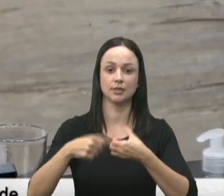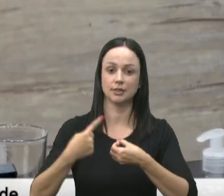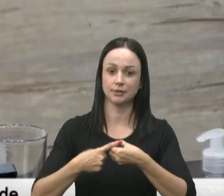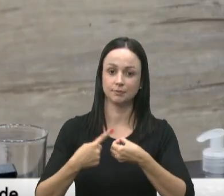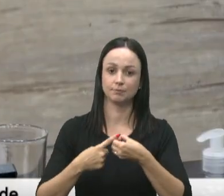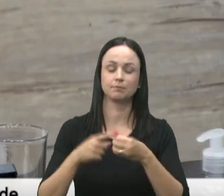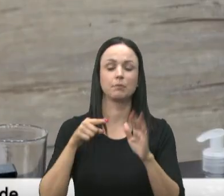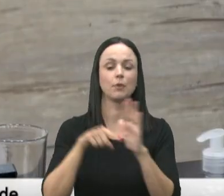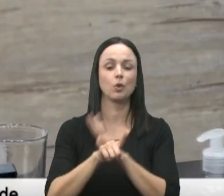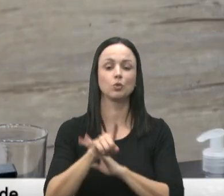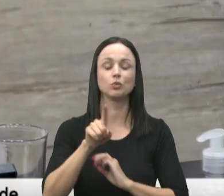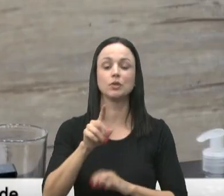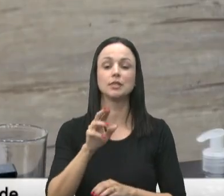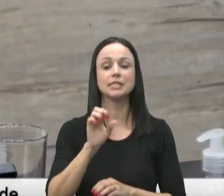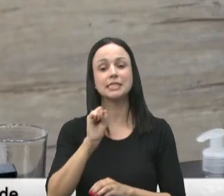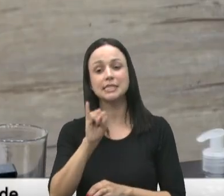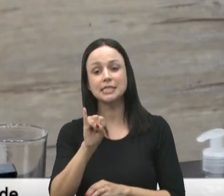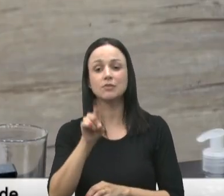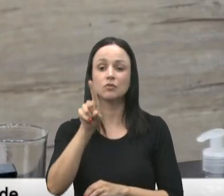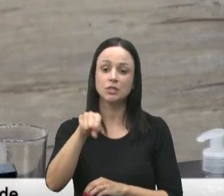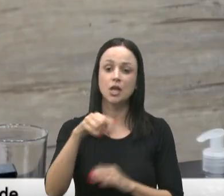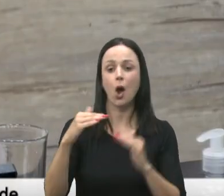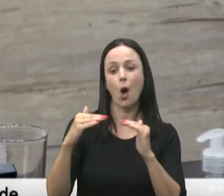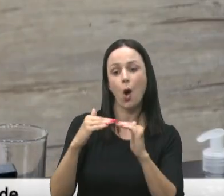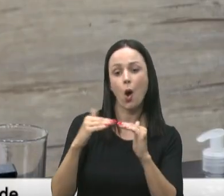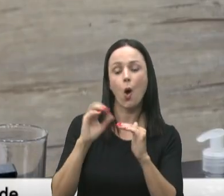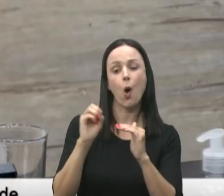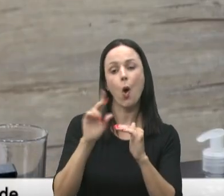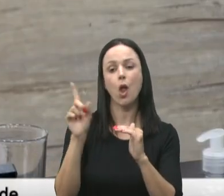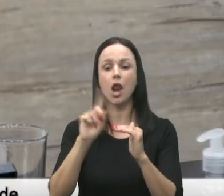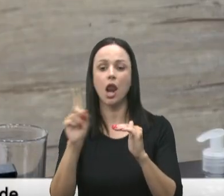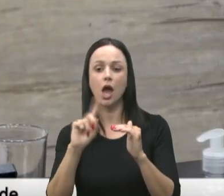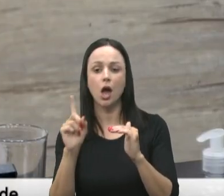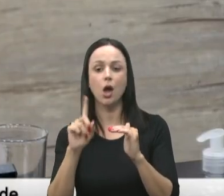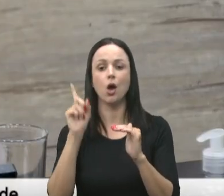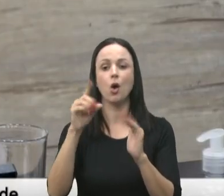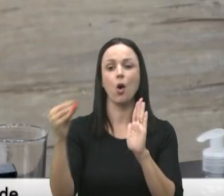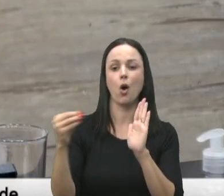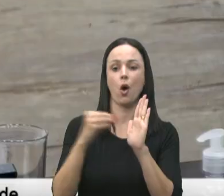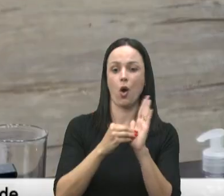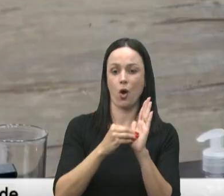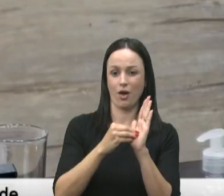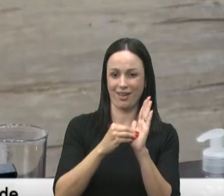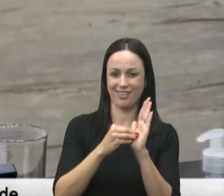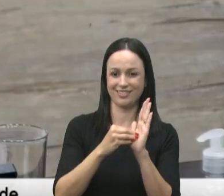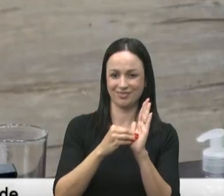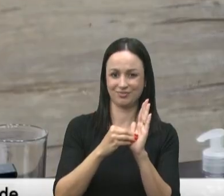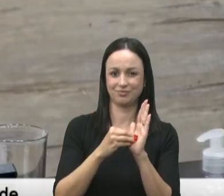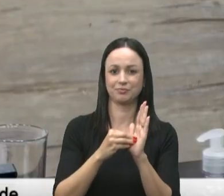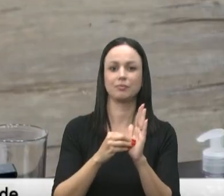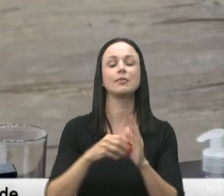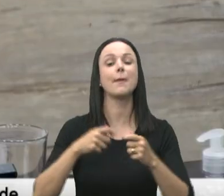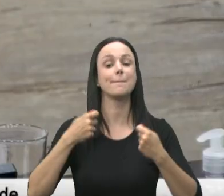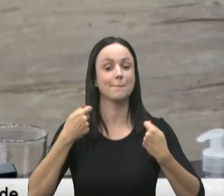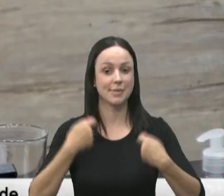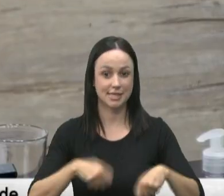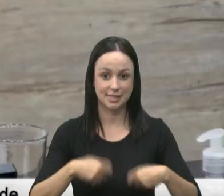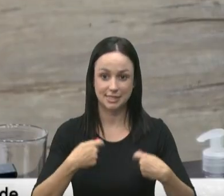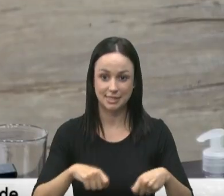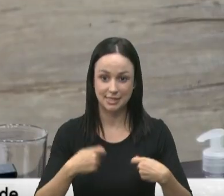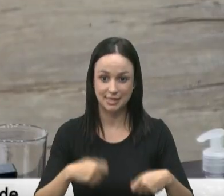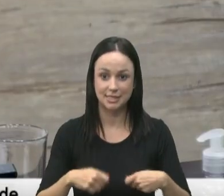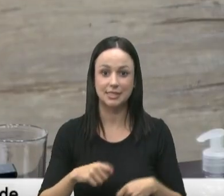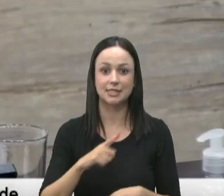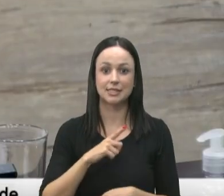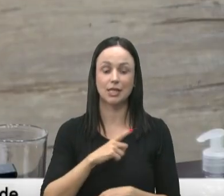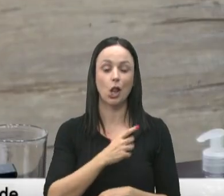a resposta se é a favor ou contra a inserção. É preciso, né, que exista um